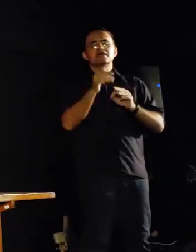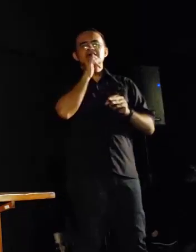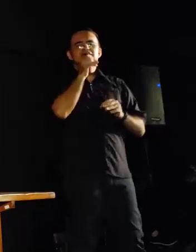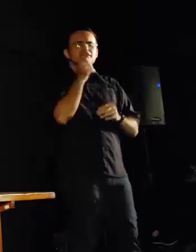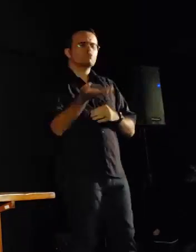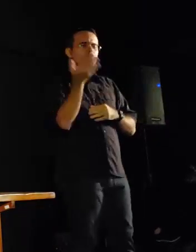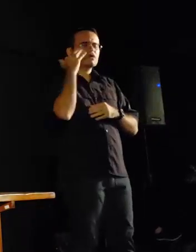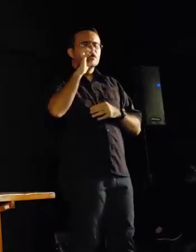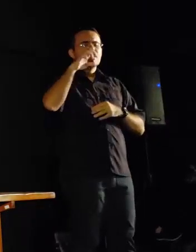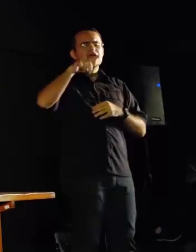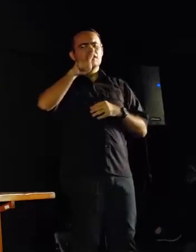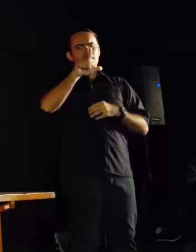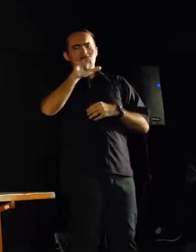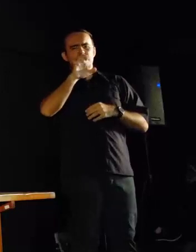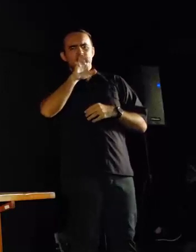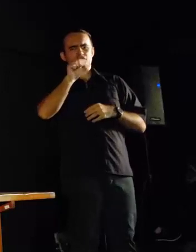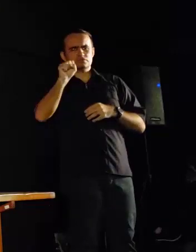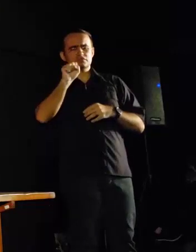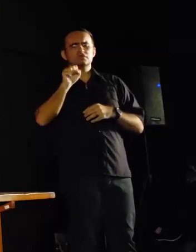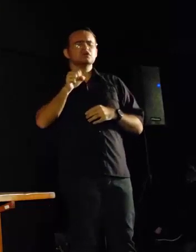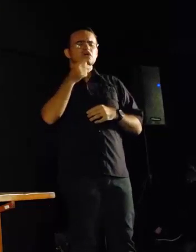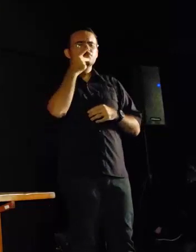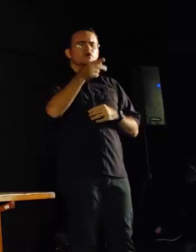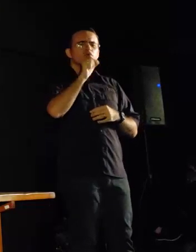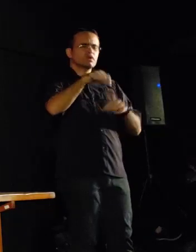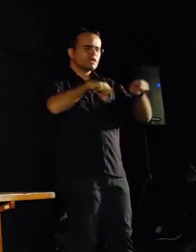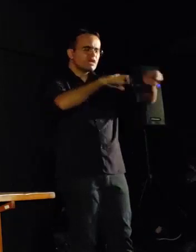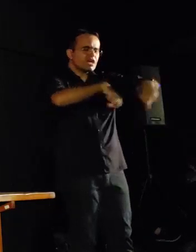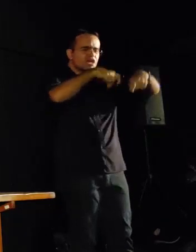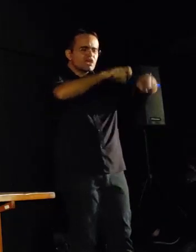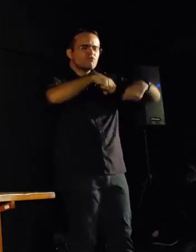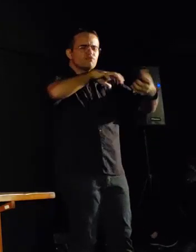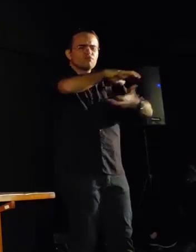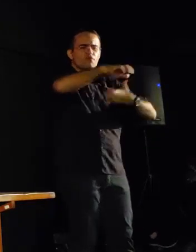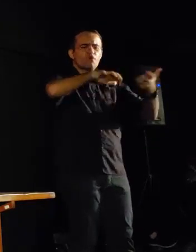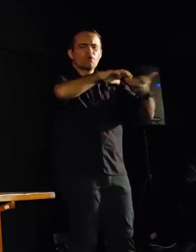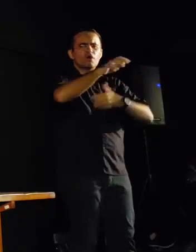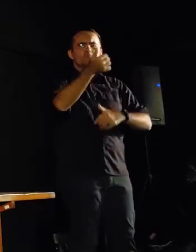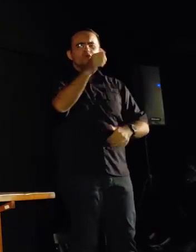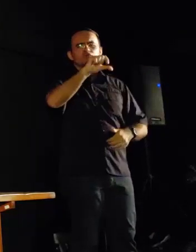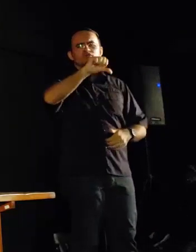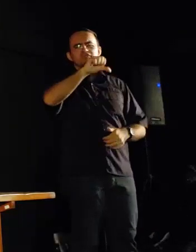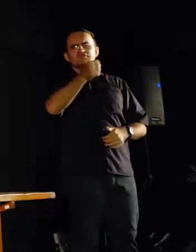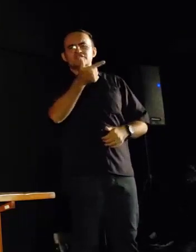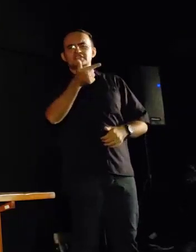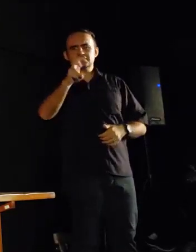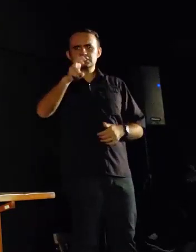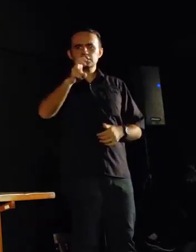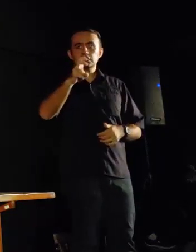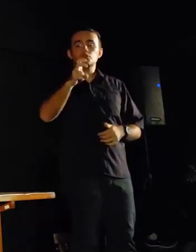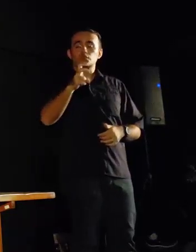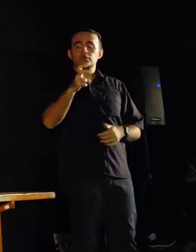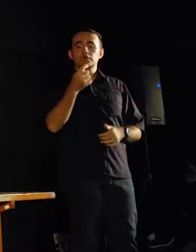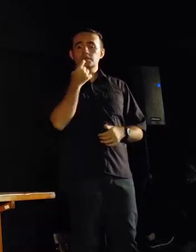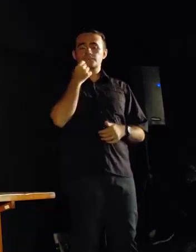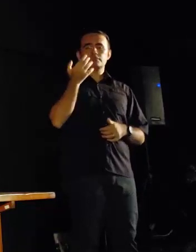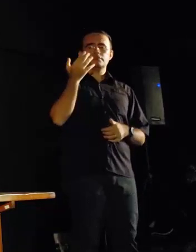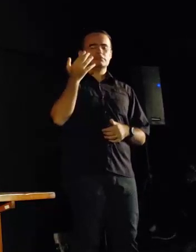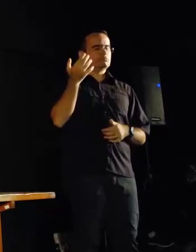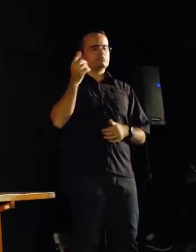Engels, foi a Revolta Camponesa de 1525, a primeira revolução moderna, que foi